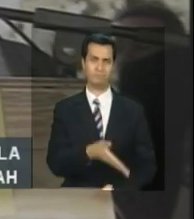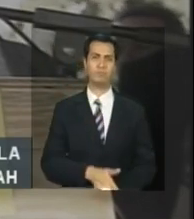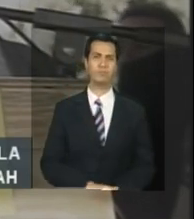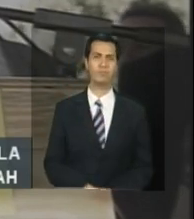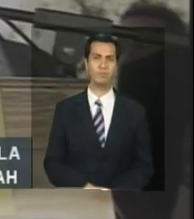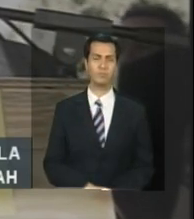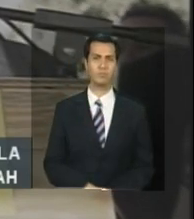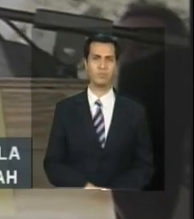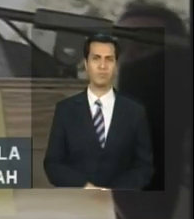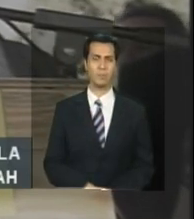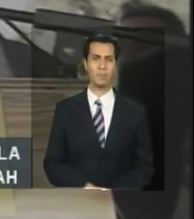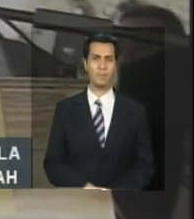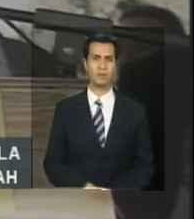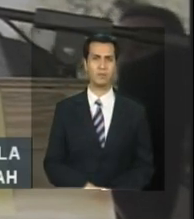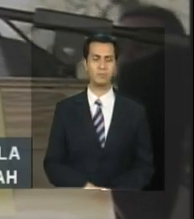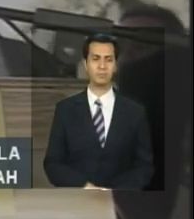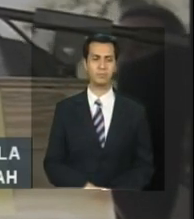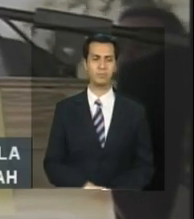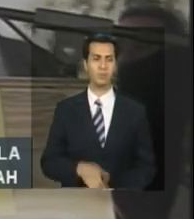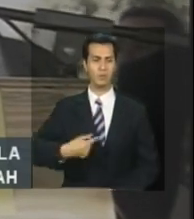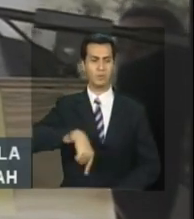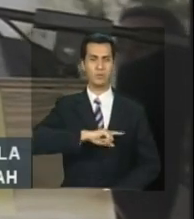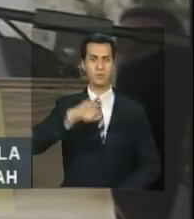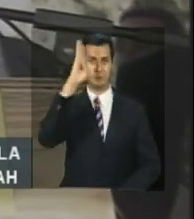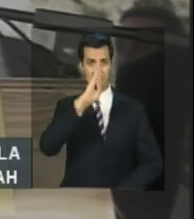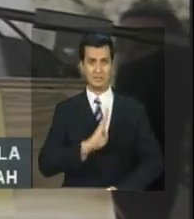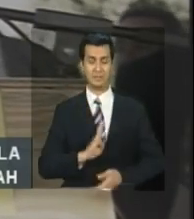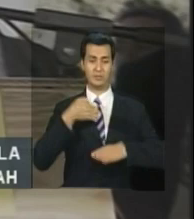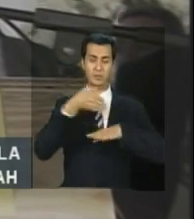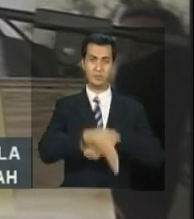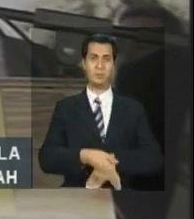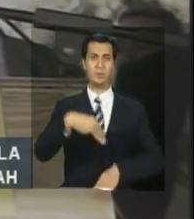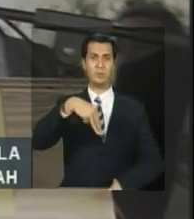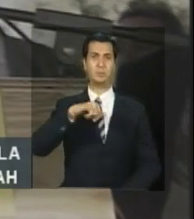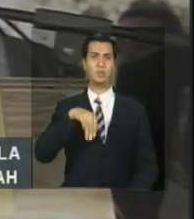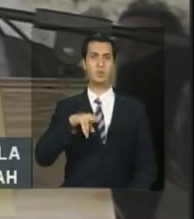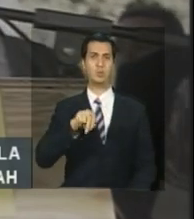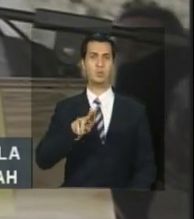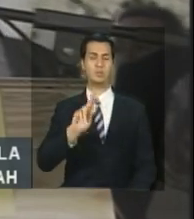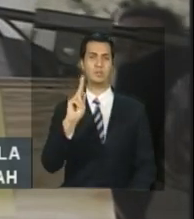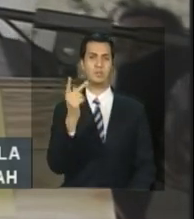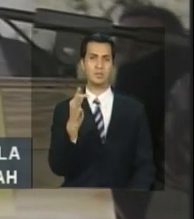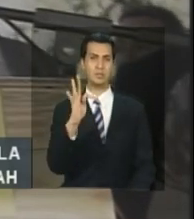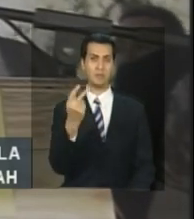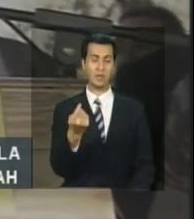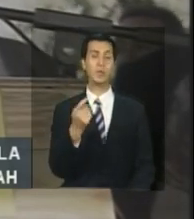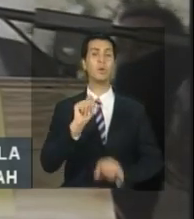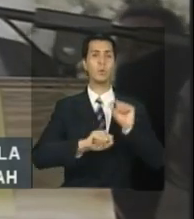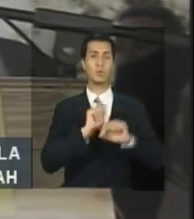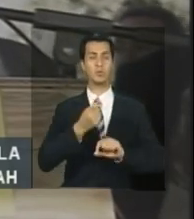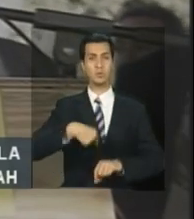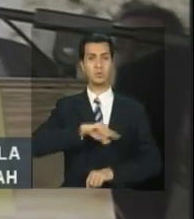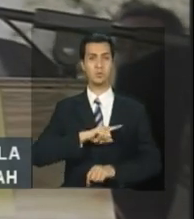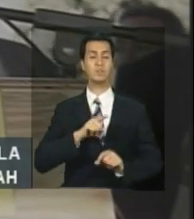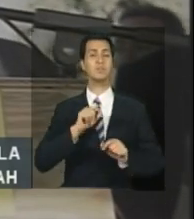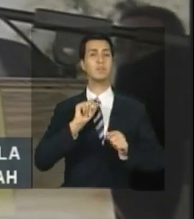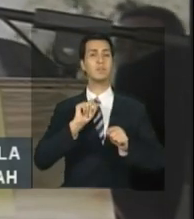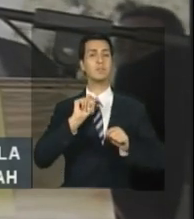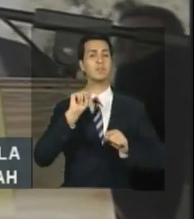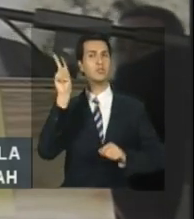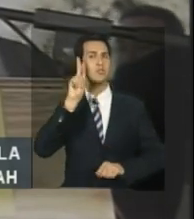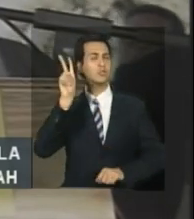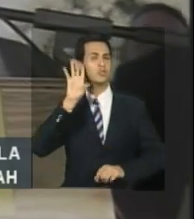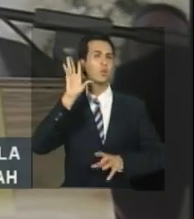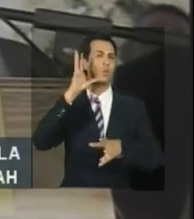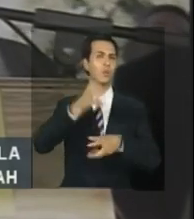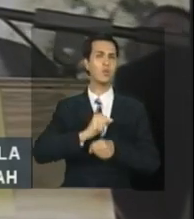Nossa presença na MINUSTAH reflete o histórico compromisso de amizade que